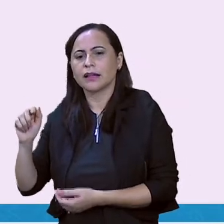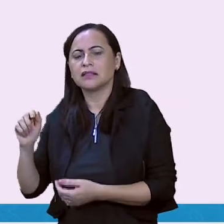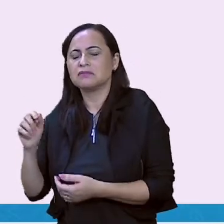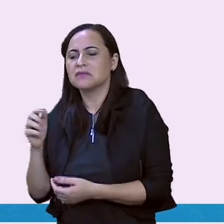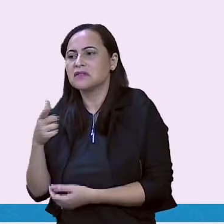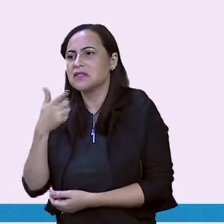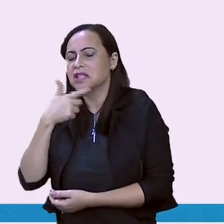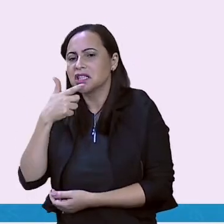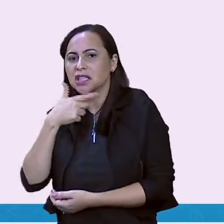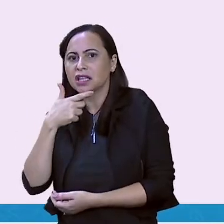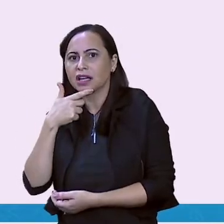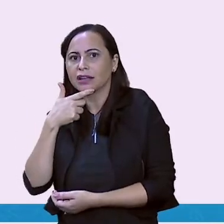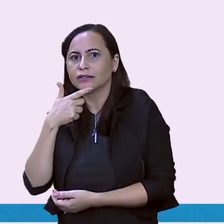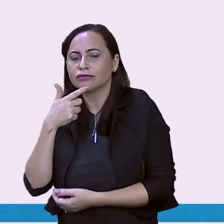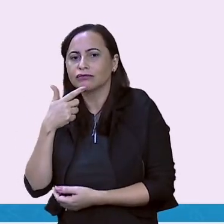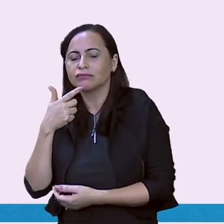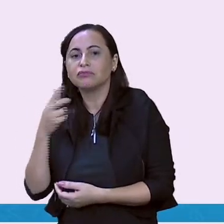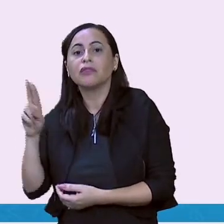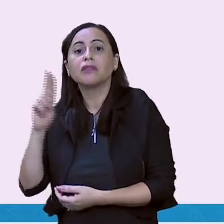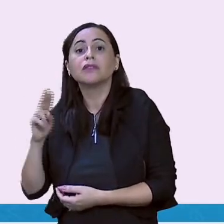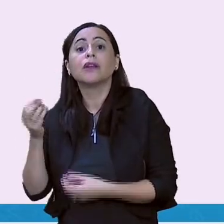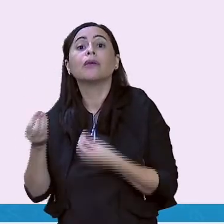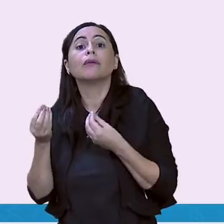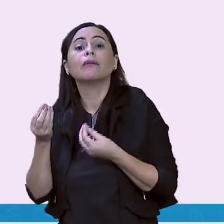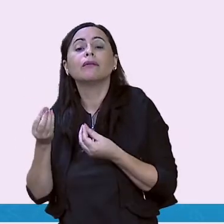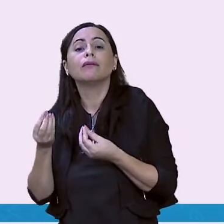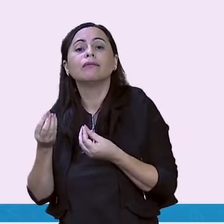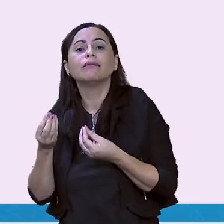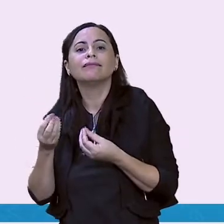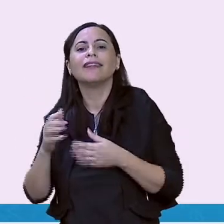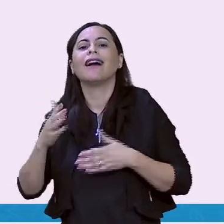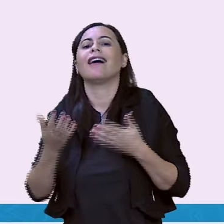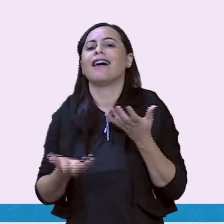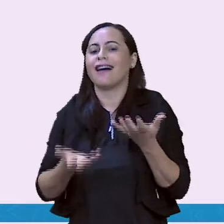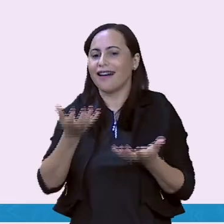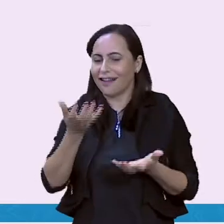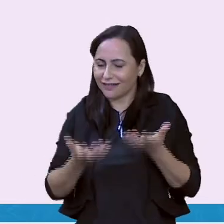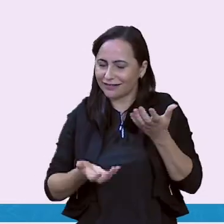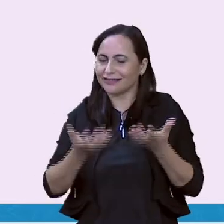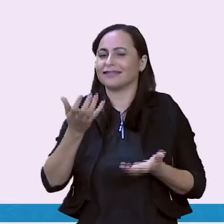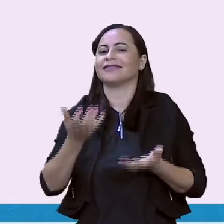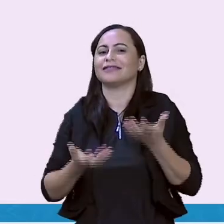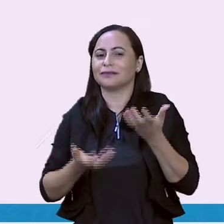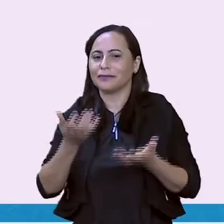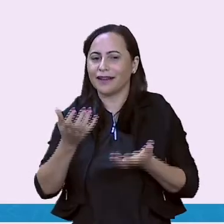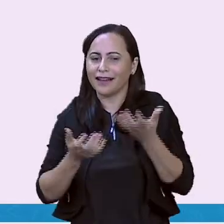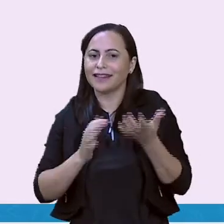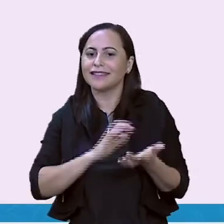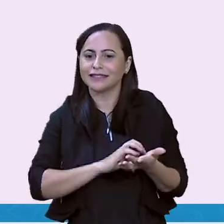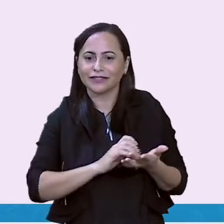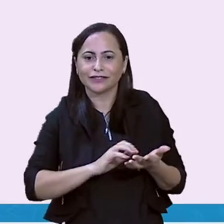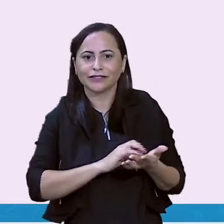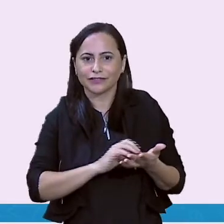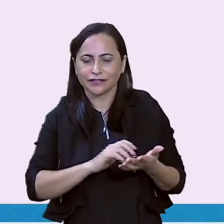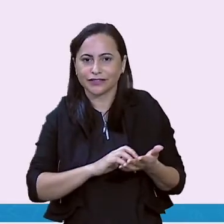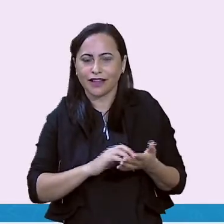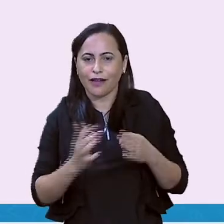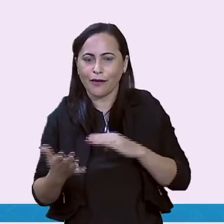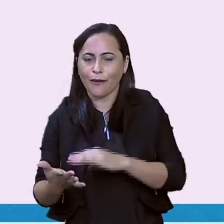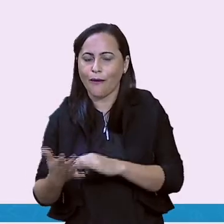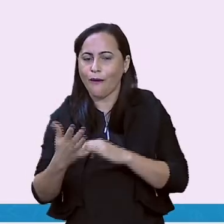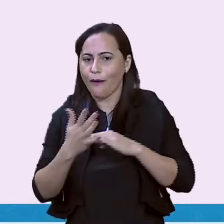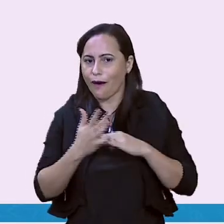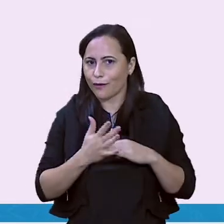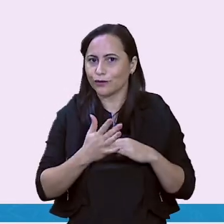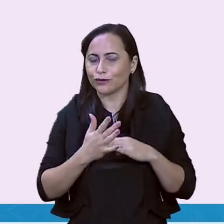500 gramas? A balança. Isso aí, aquela balança digital que tem lá, que auxilia e